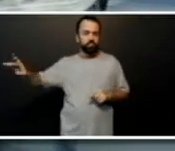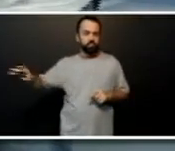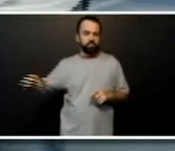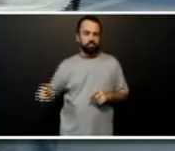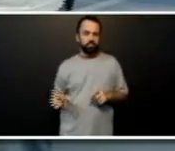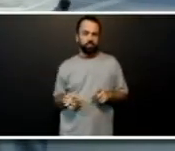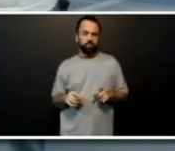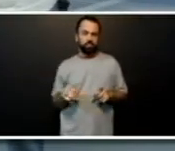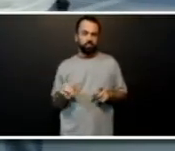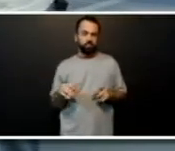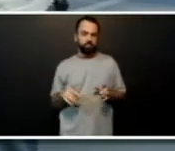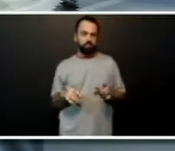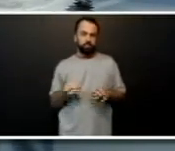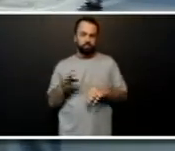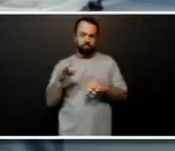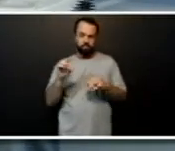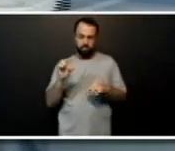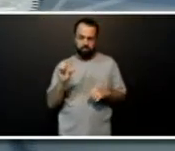menor é o número.